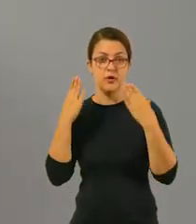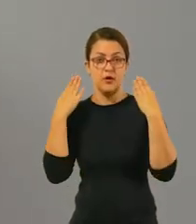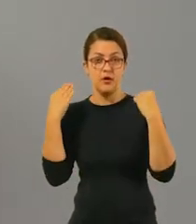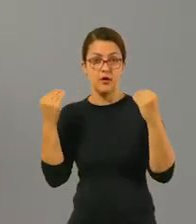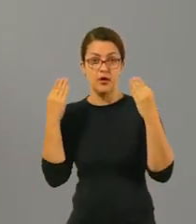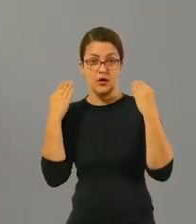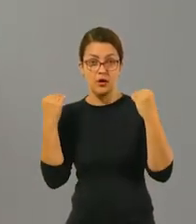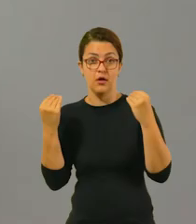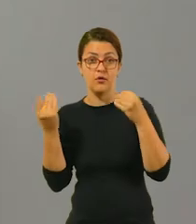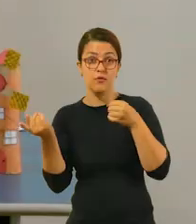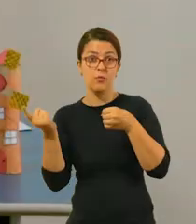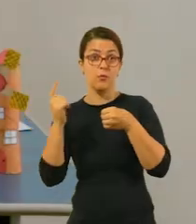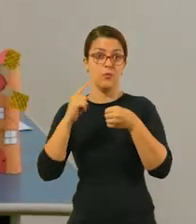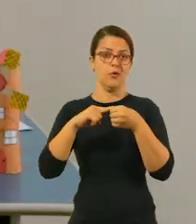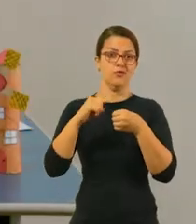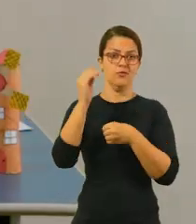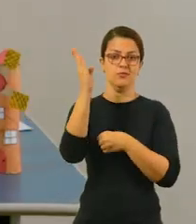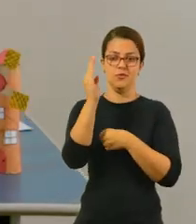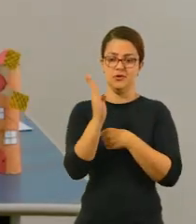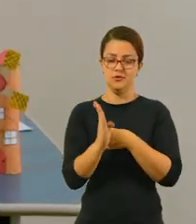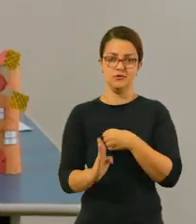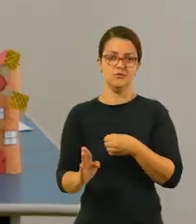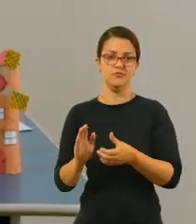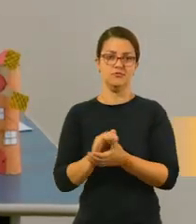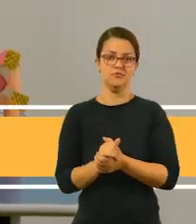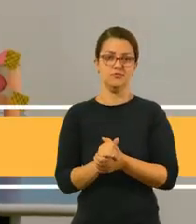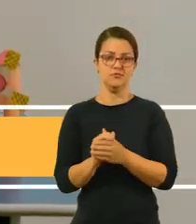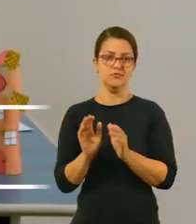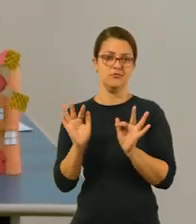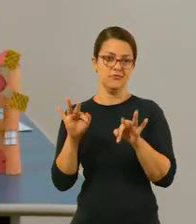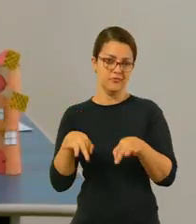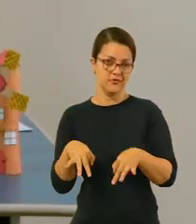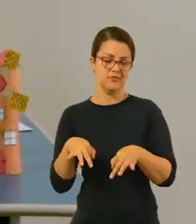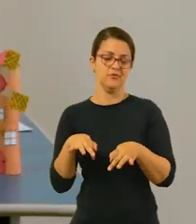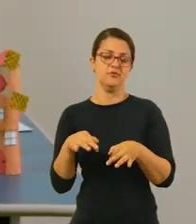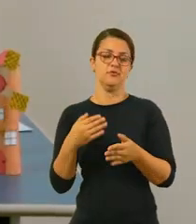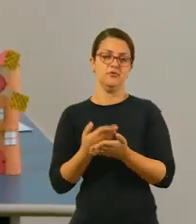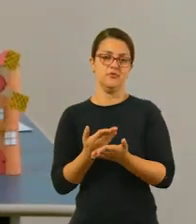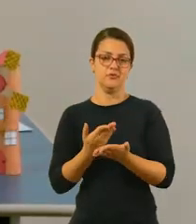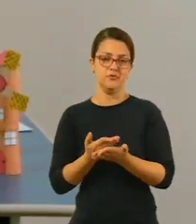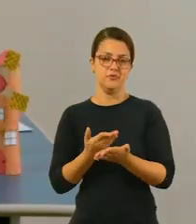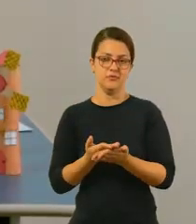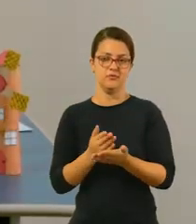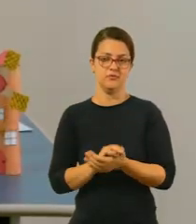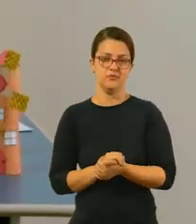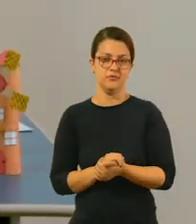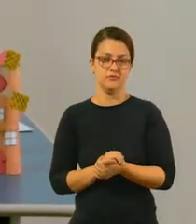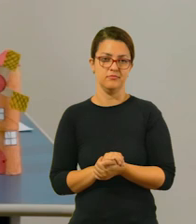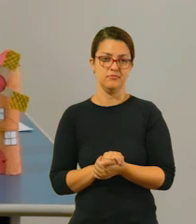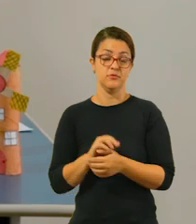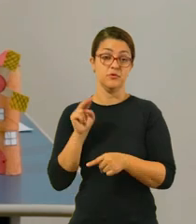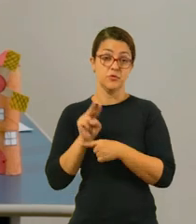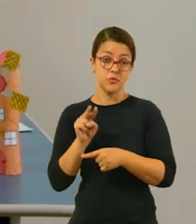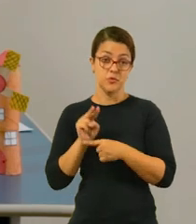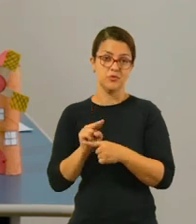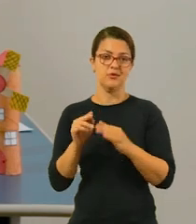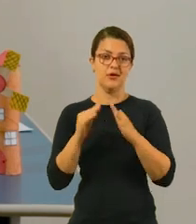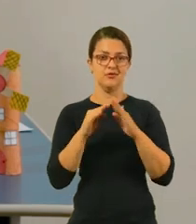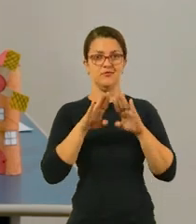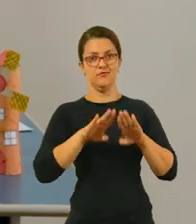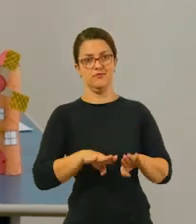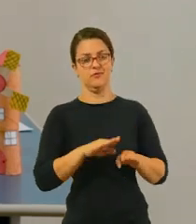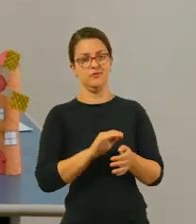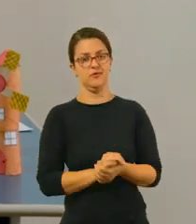e voltar ao Brasil. Estamos hoje finalizando a nossa aula. Turminha, se cuidem, fiquem em